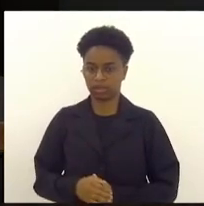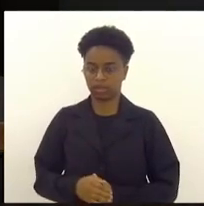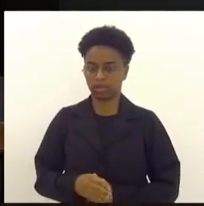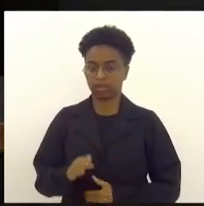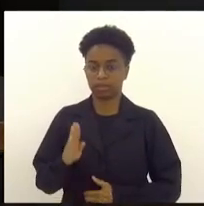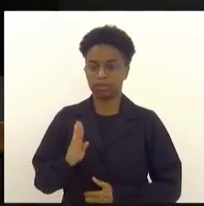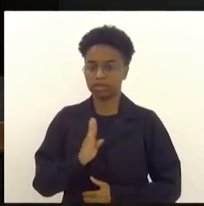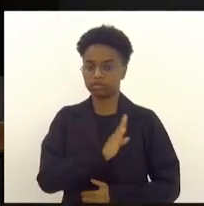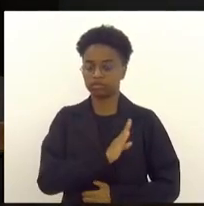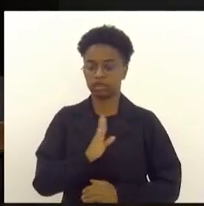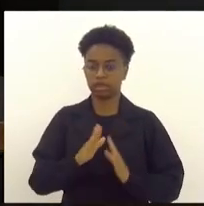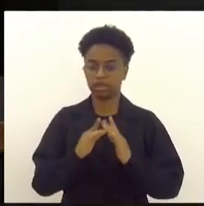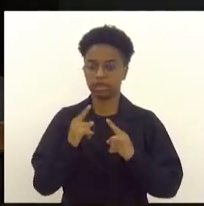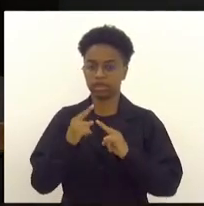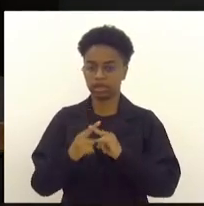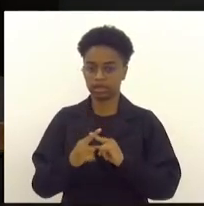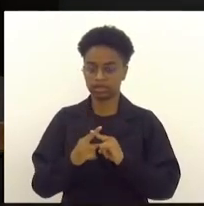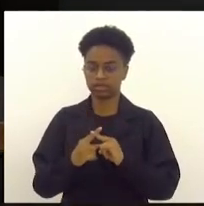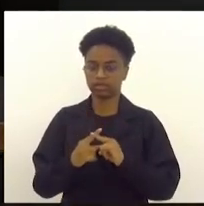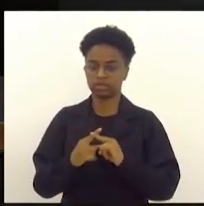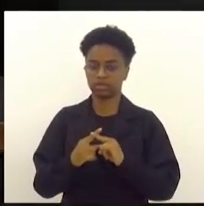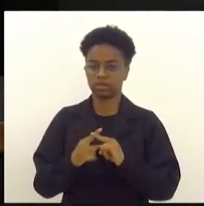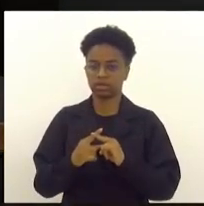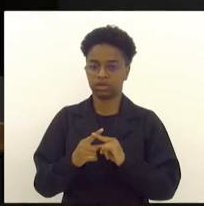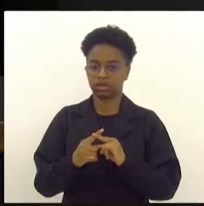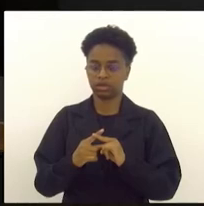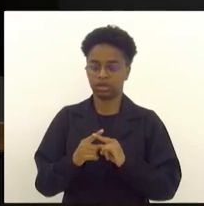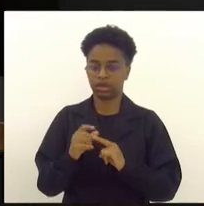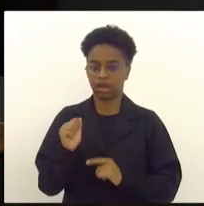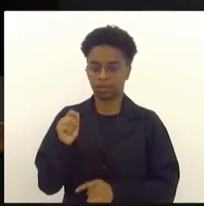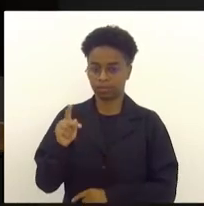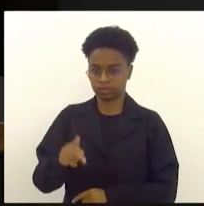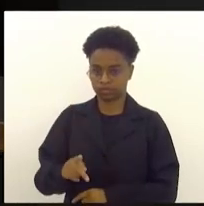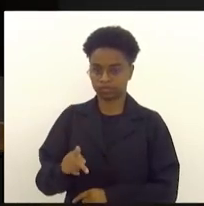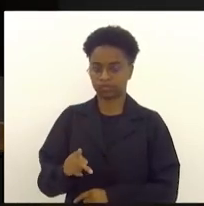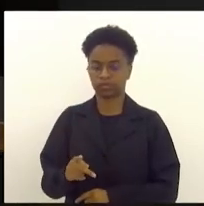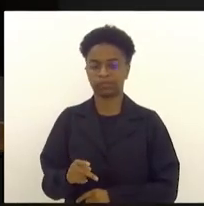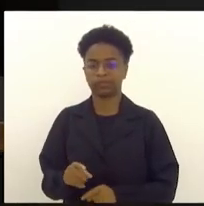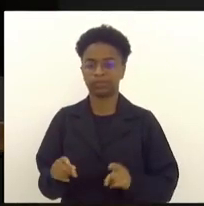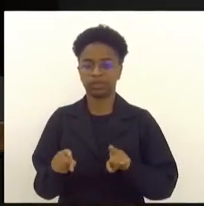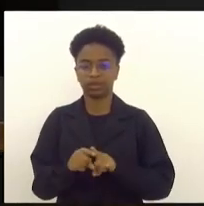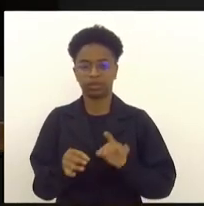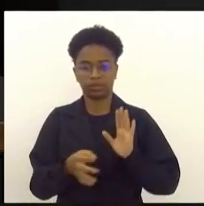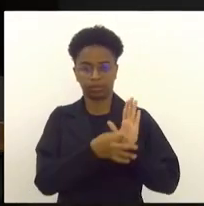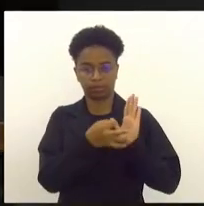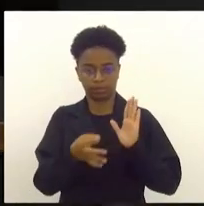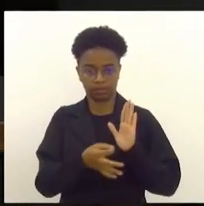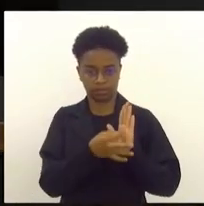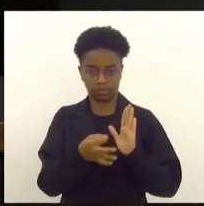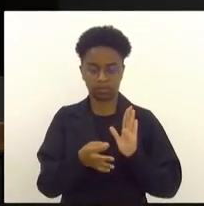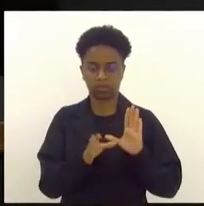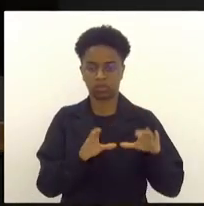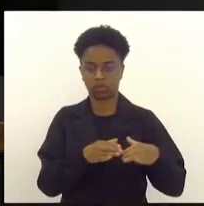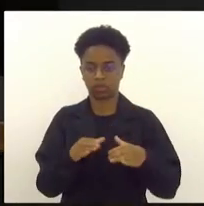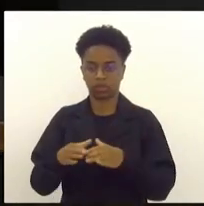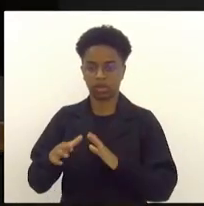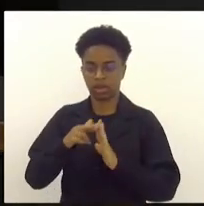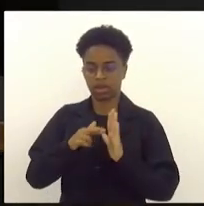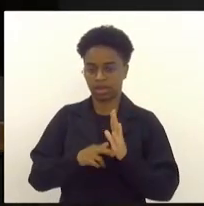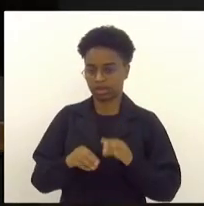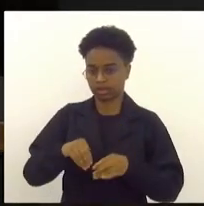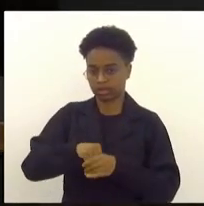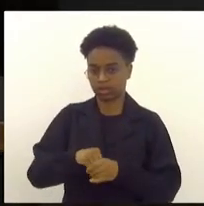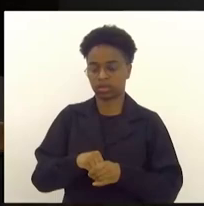apostólica plenitude do Trono de Deus parecer da comissão de normas internas e proposições externas favorável